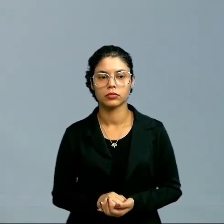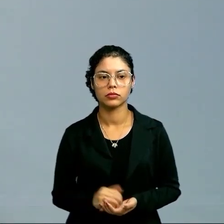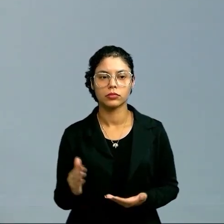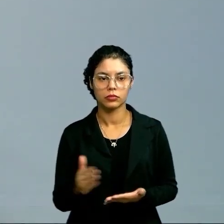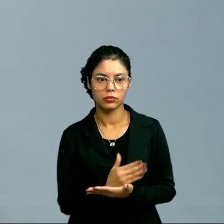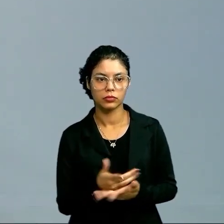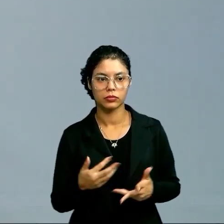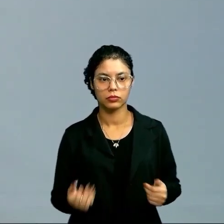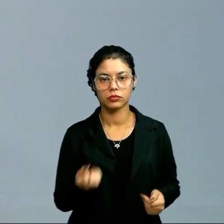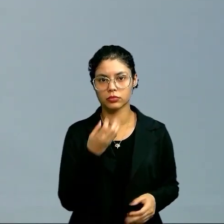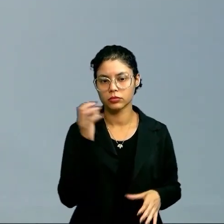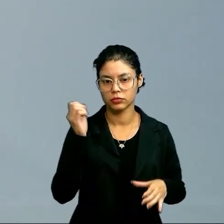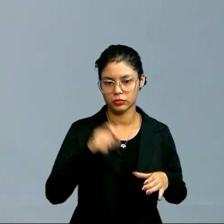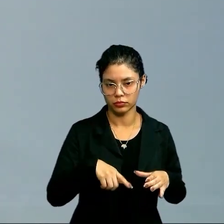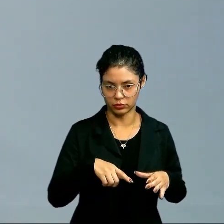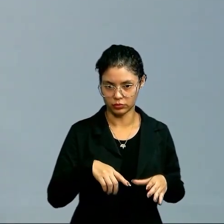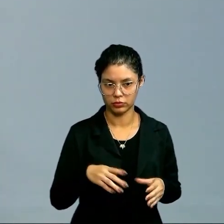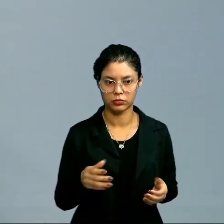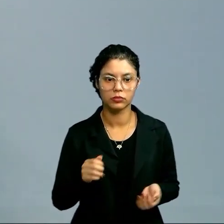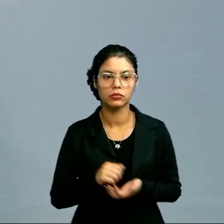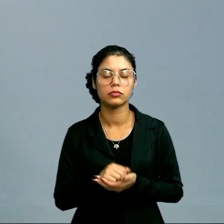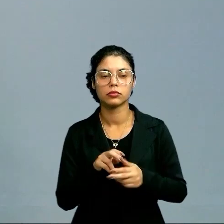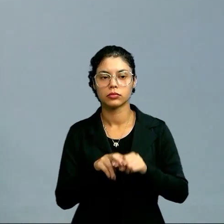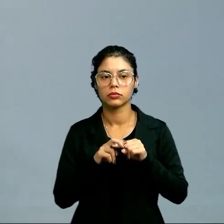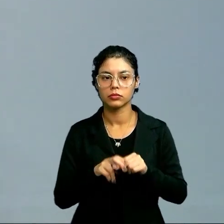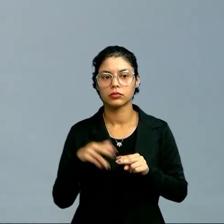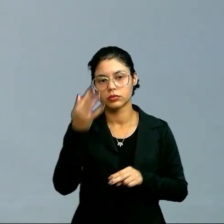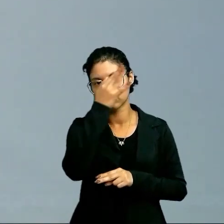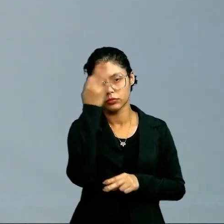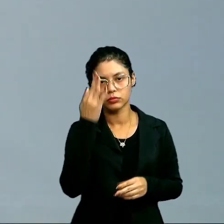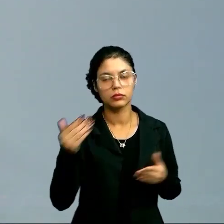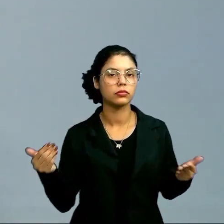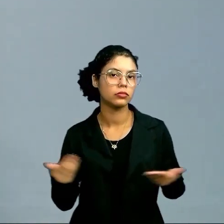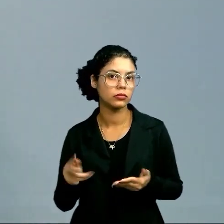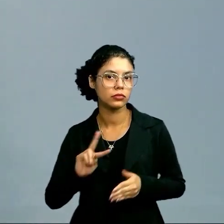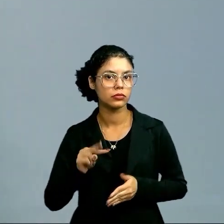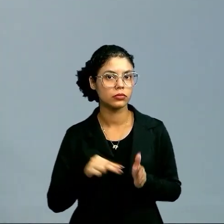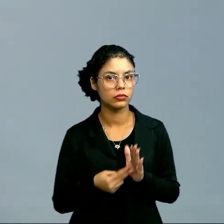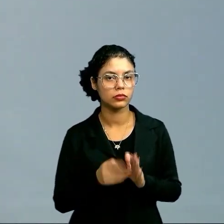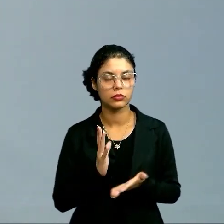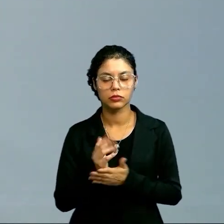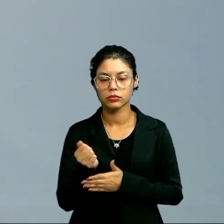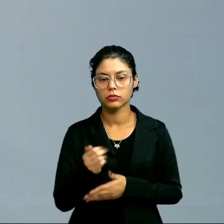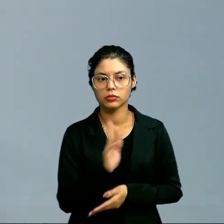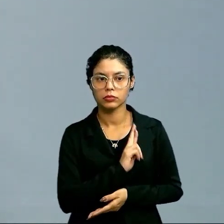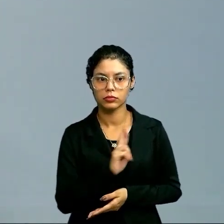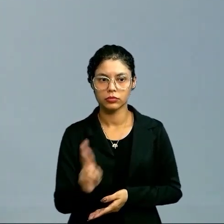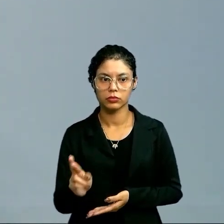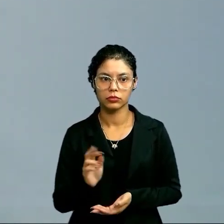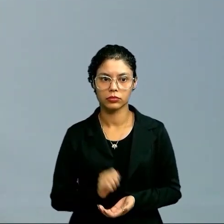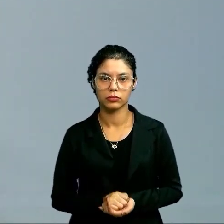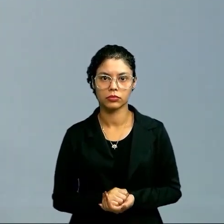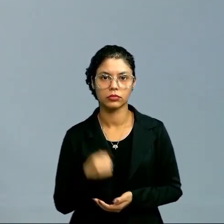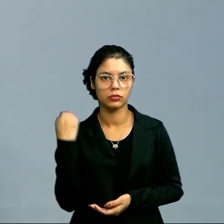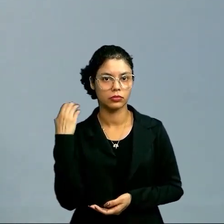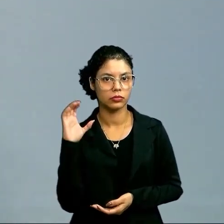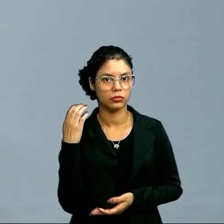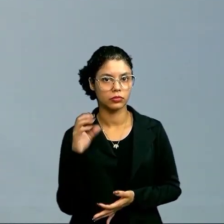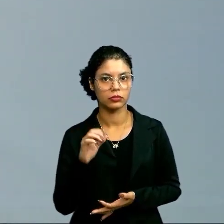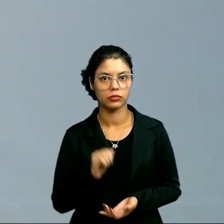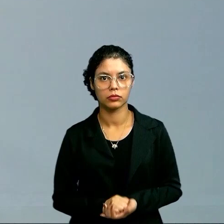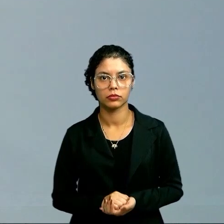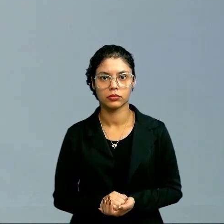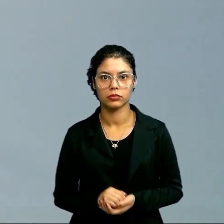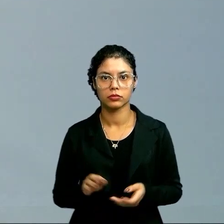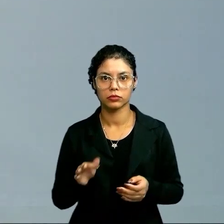alguma coisa boa, colocar dentro. Por isso é que filosofar hoje significa buscar na religião, buscar na ciência, buscar